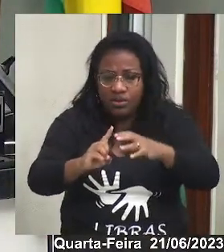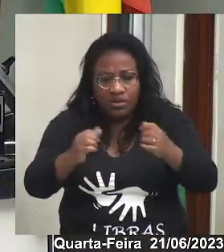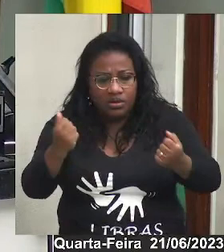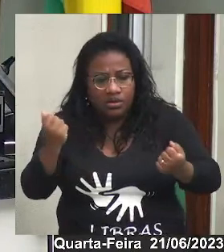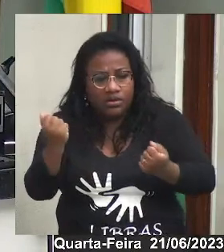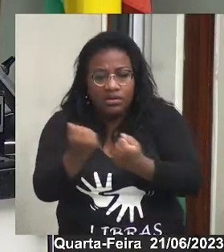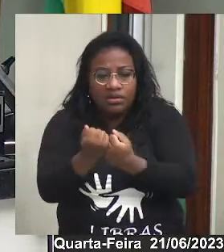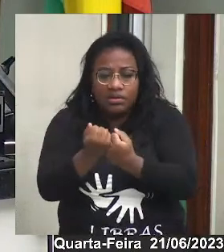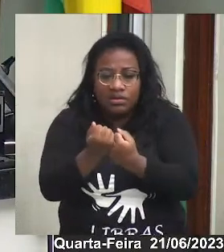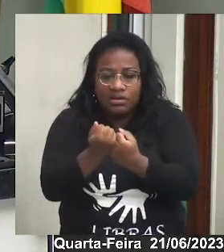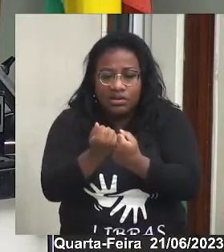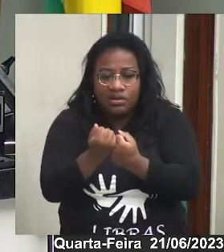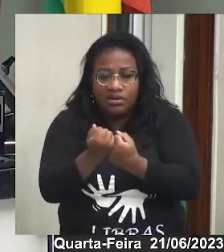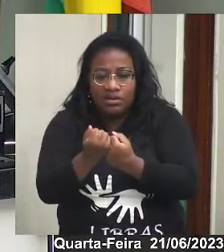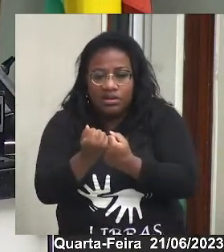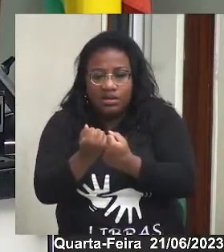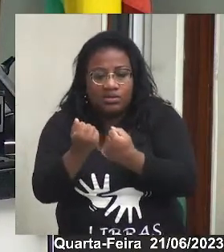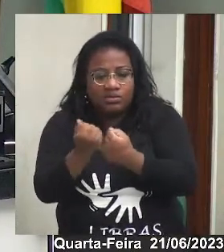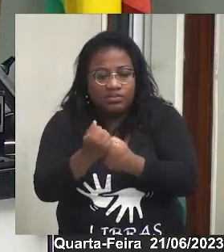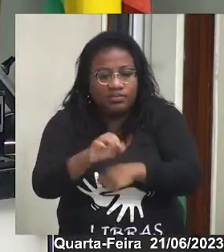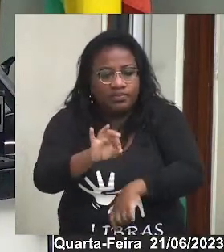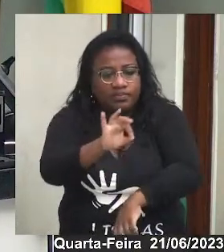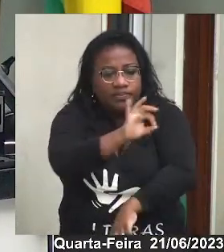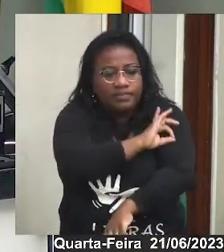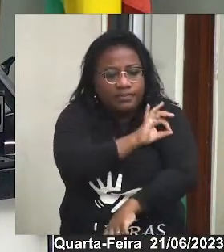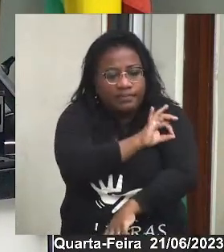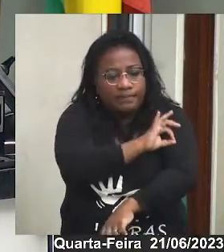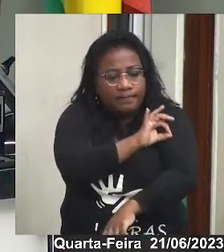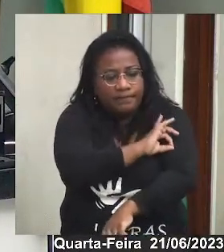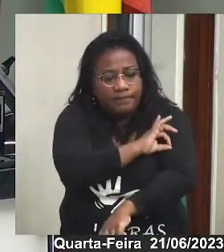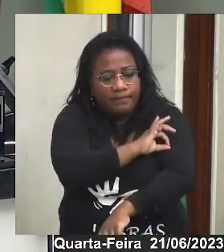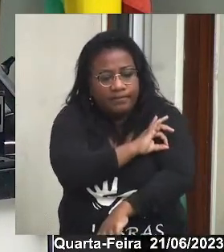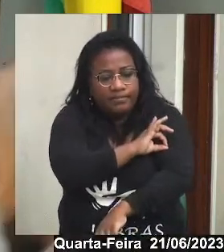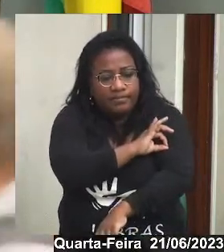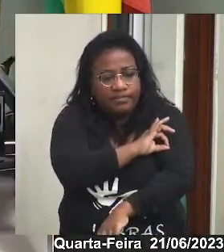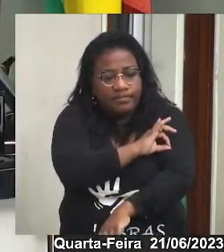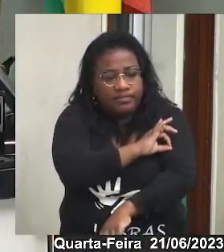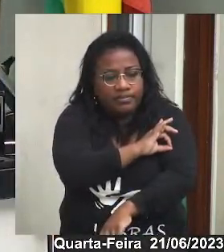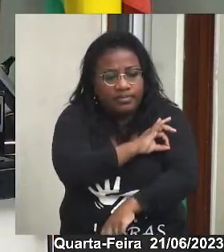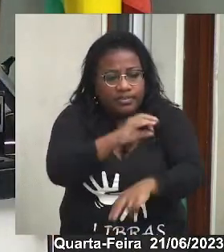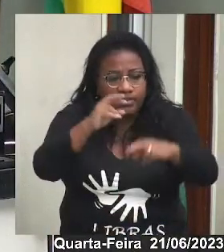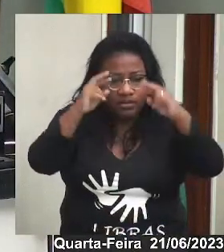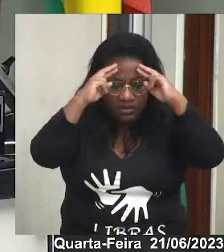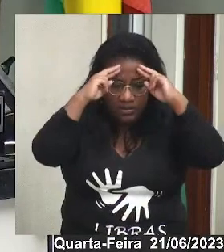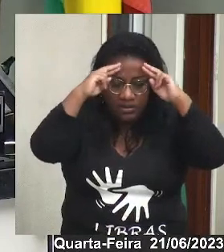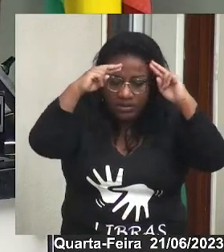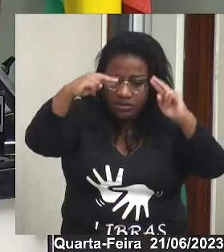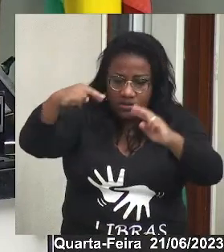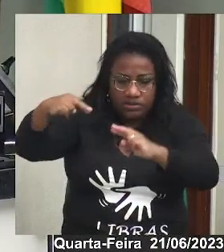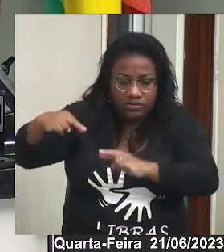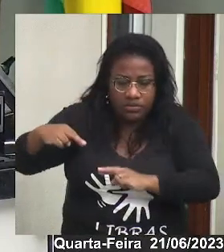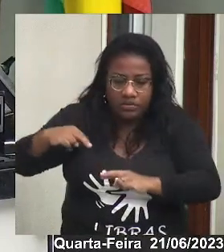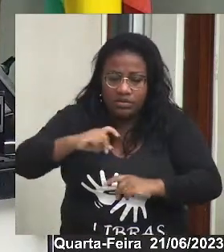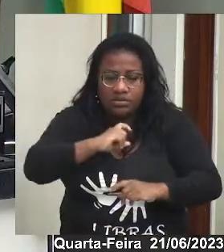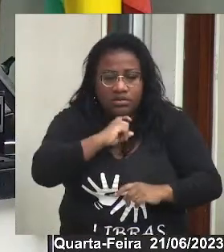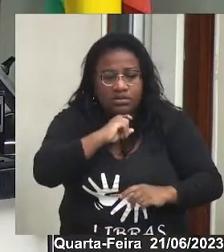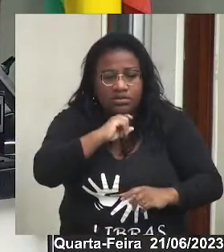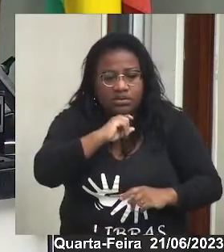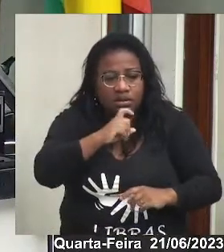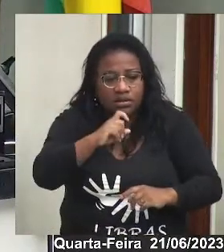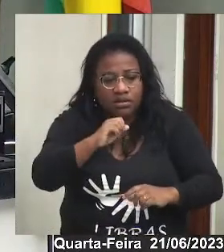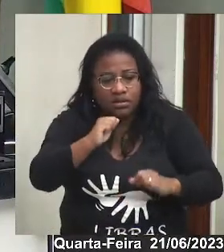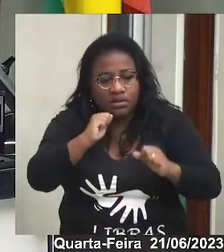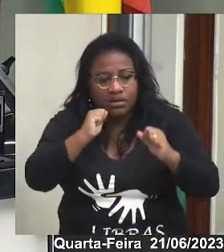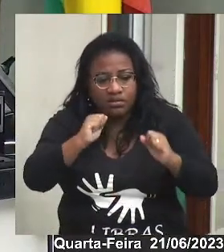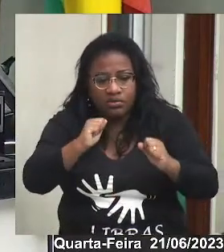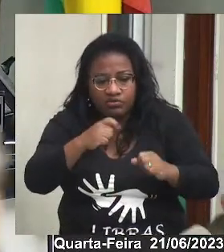jeito de se atacar. O senhor falar que ele é despreparado, que ele brincou com as pessoas, em nenhum momento ele desrespeitou ninguém. Nenhum momento ele desrespeitou ninguém, não